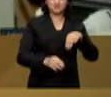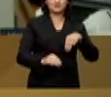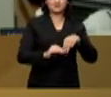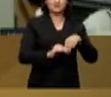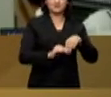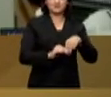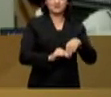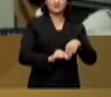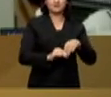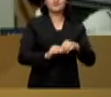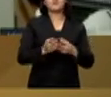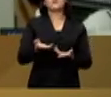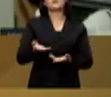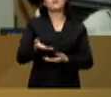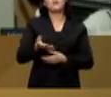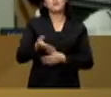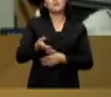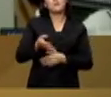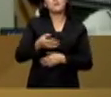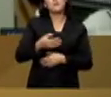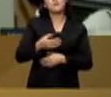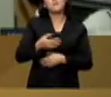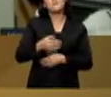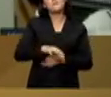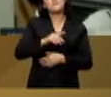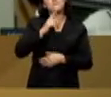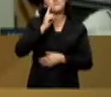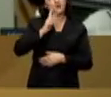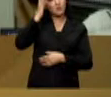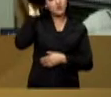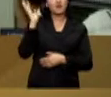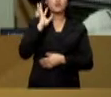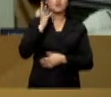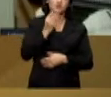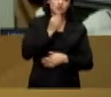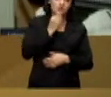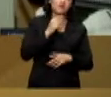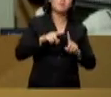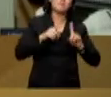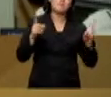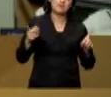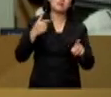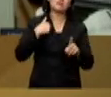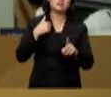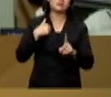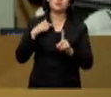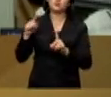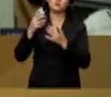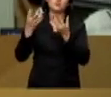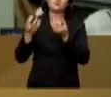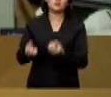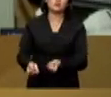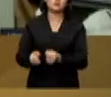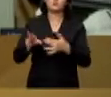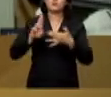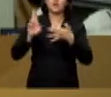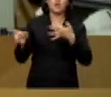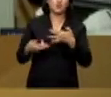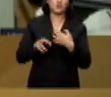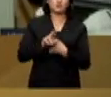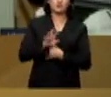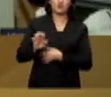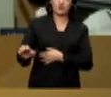ministros Marco Aurélio e Dias Toffoli, eu estou negando provimento ao recurso extraordinário e julgando